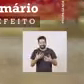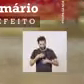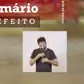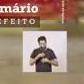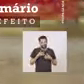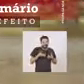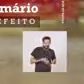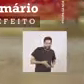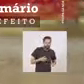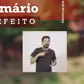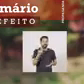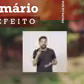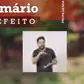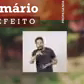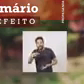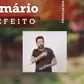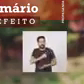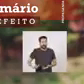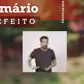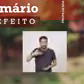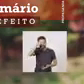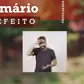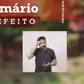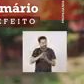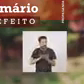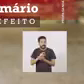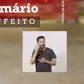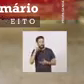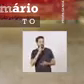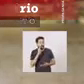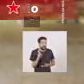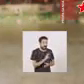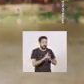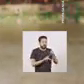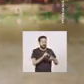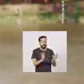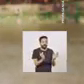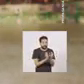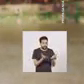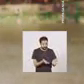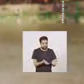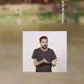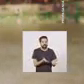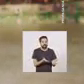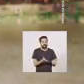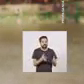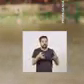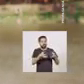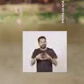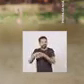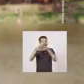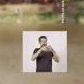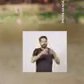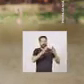sentir abandonada, né, Lúcia? Sem presidente, sem governador, sem prefeitura, para dar uma resposta para o povo da cabana, da